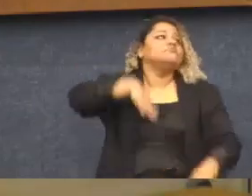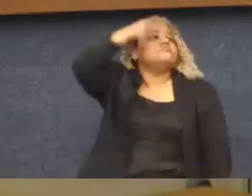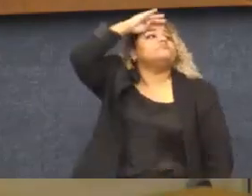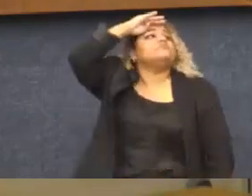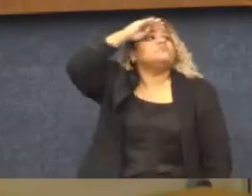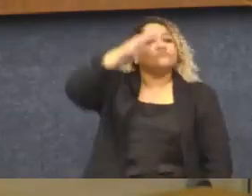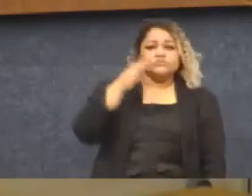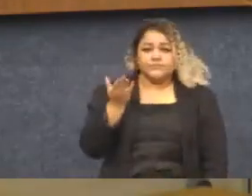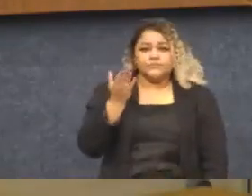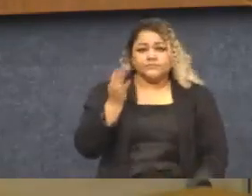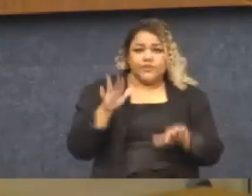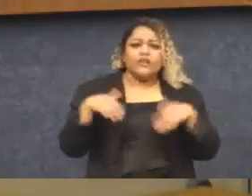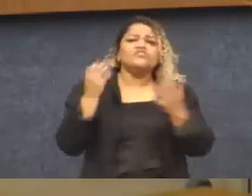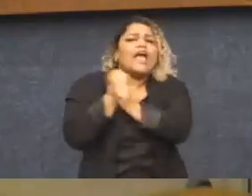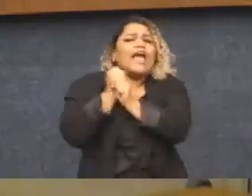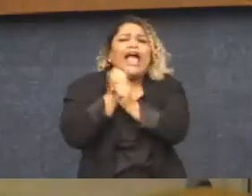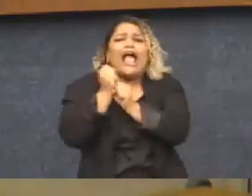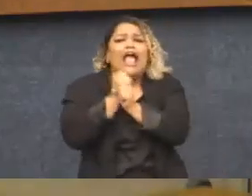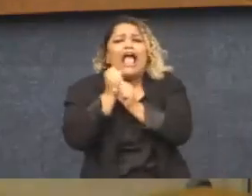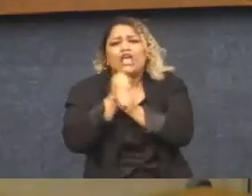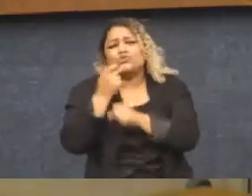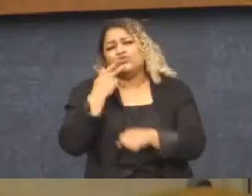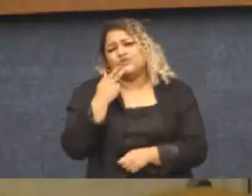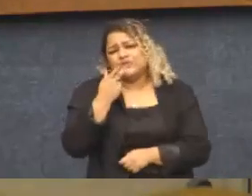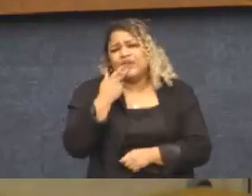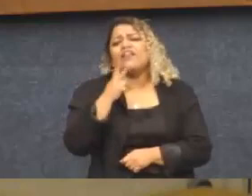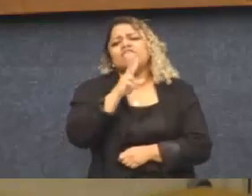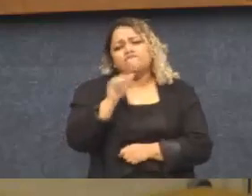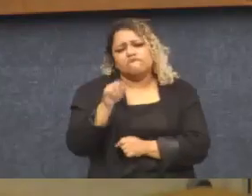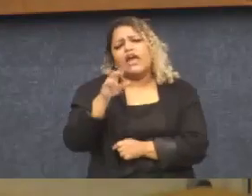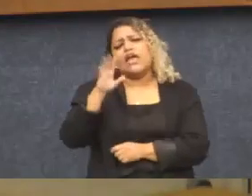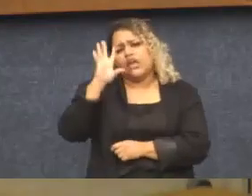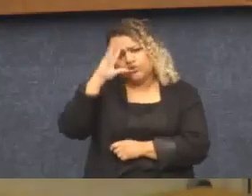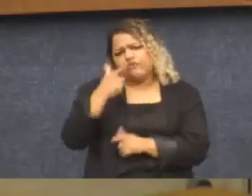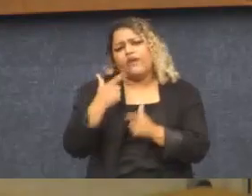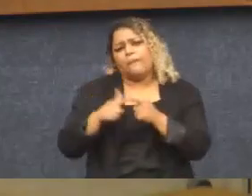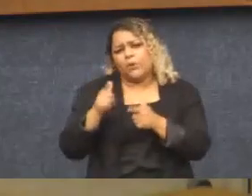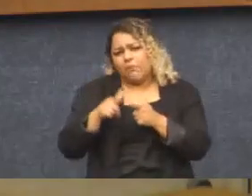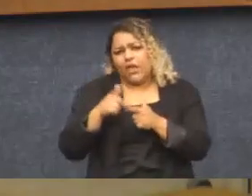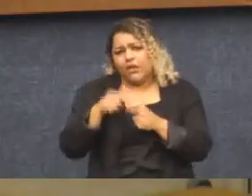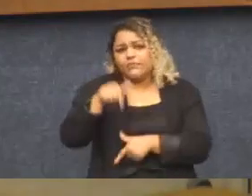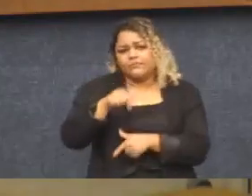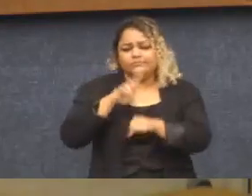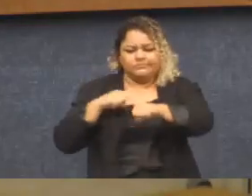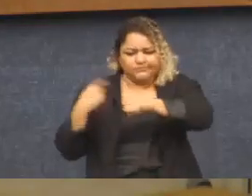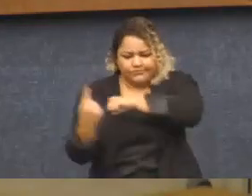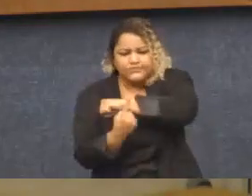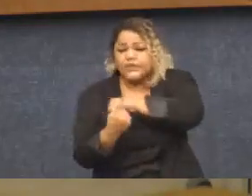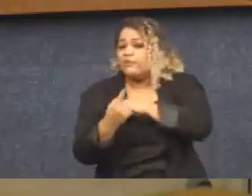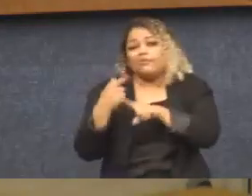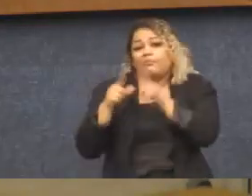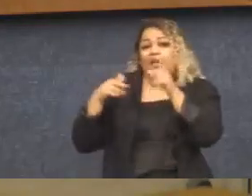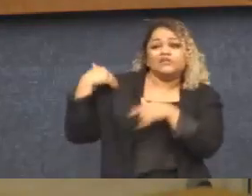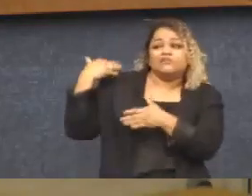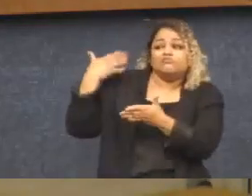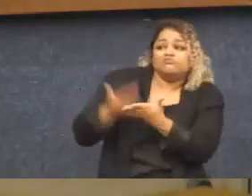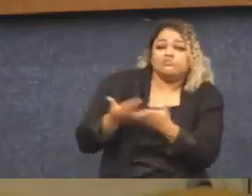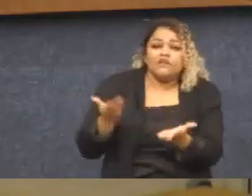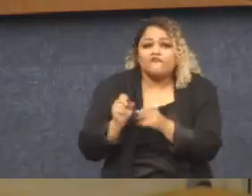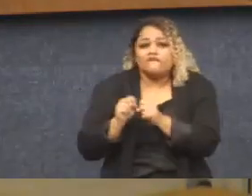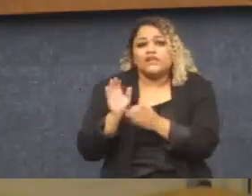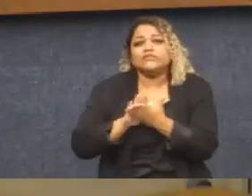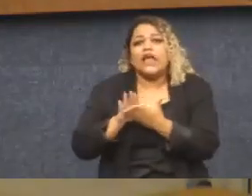vão resolver ali esse problema do anel rodoviário e não se resolve? Então, nós queremos efetividade. Está na obra do PAC? Qual